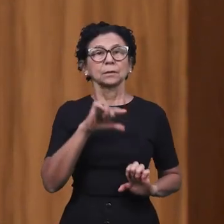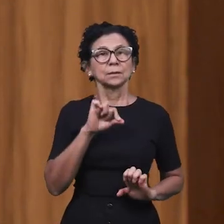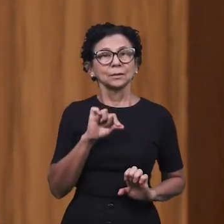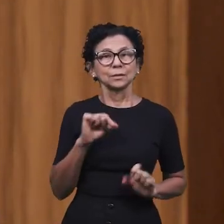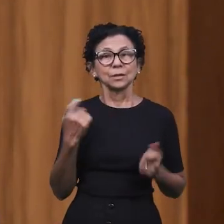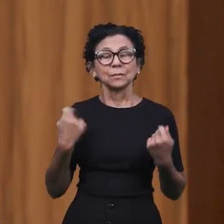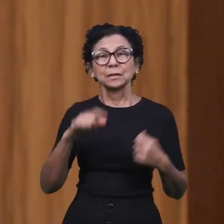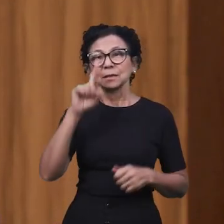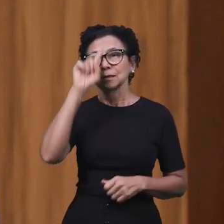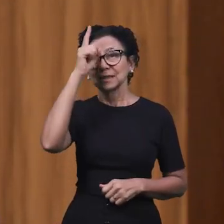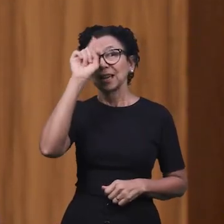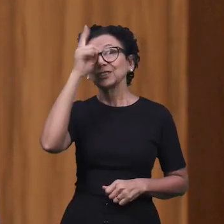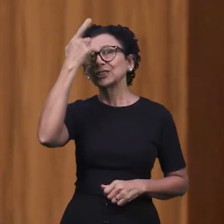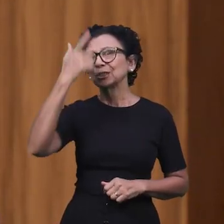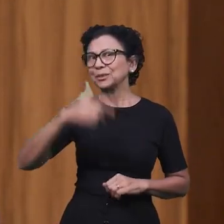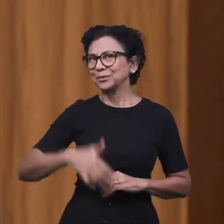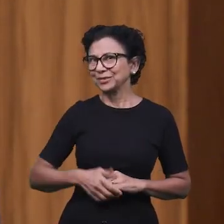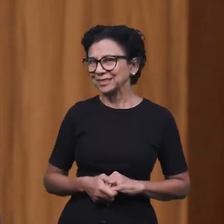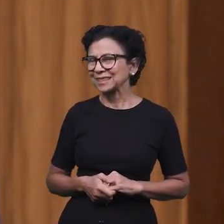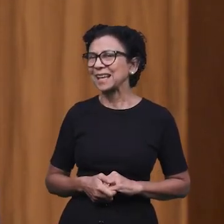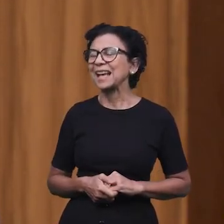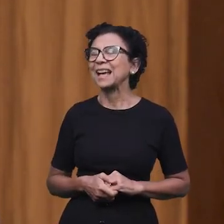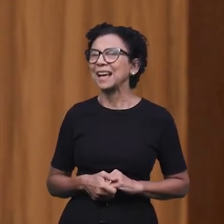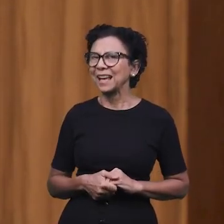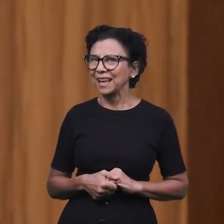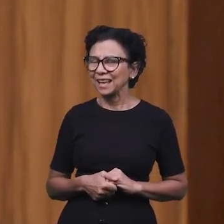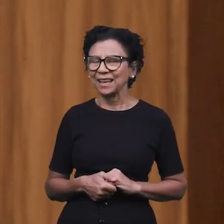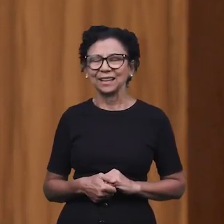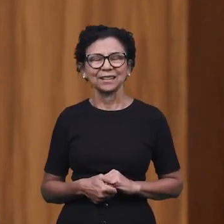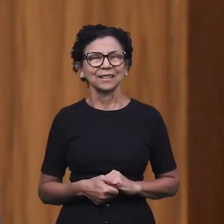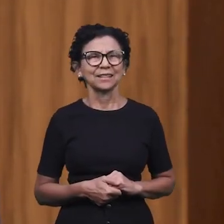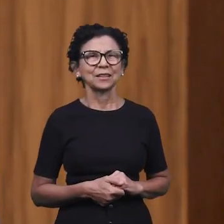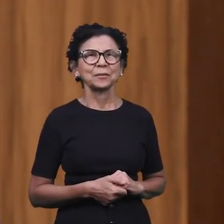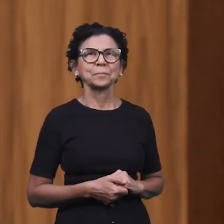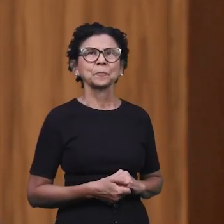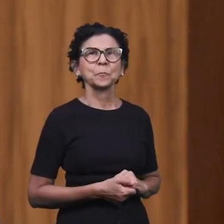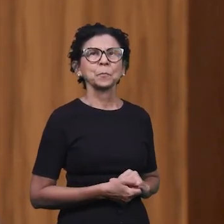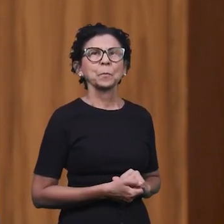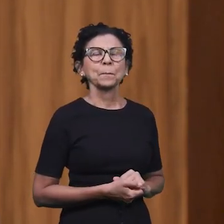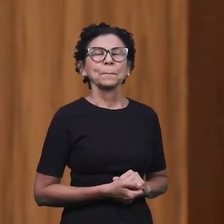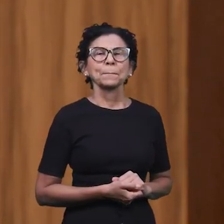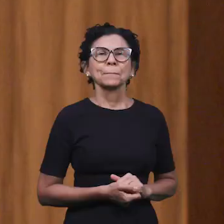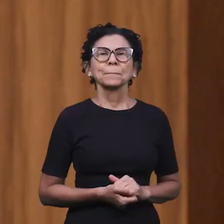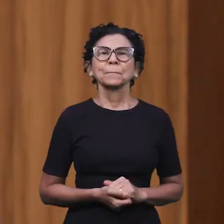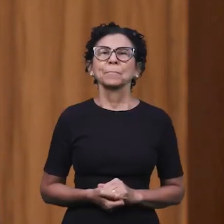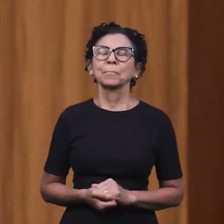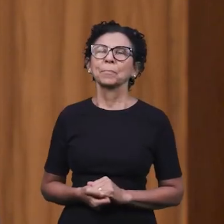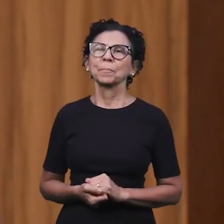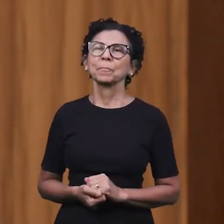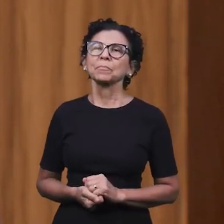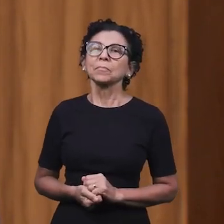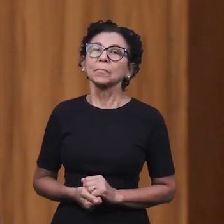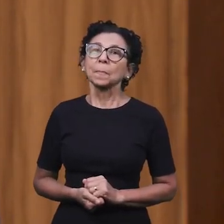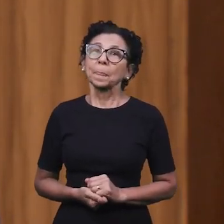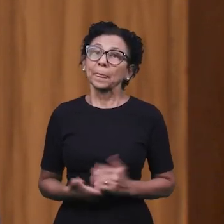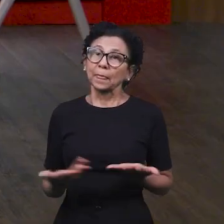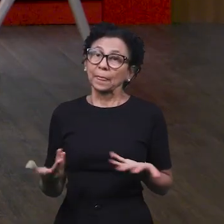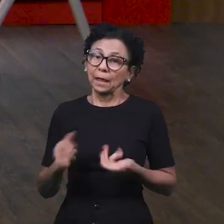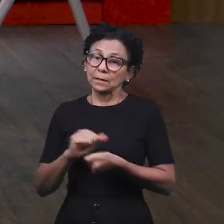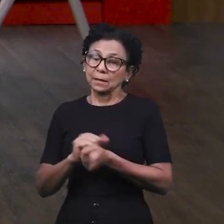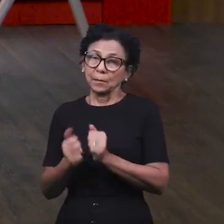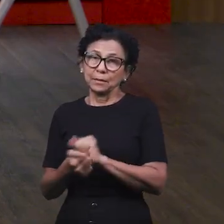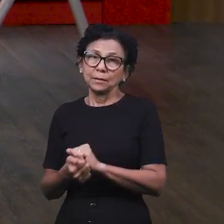ser criativos. E às vezes inovadores, como eu disse, não espera isso. Então, se adaptar à situação,